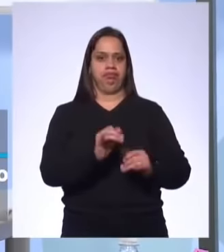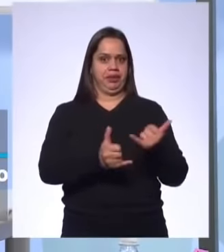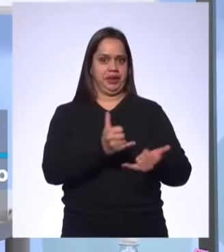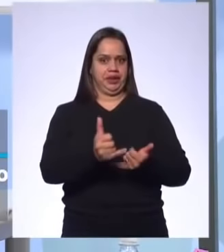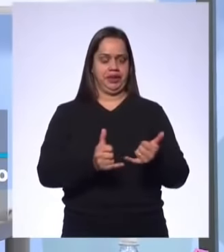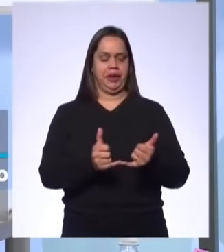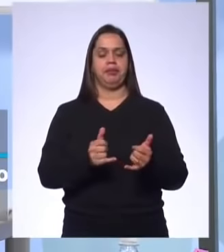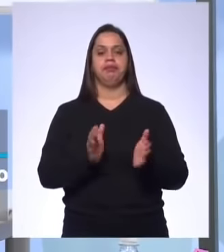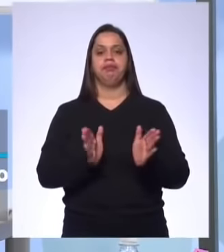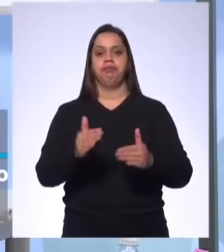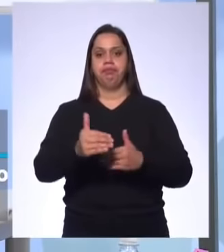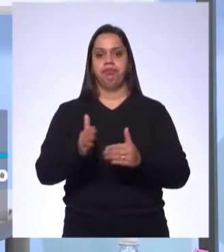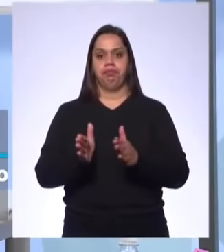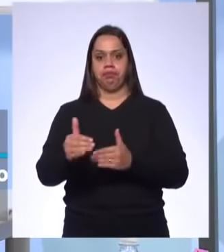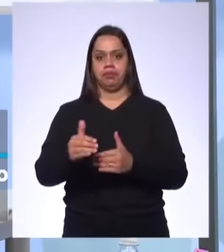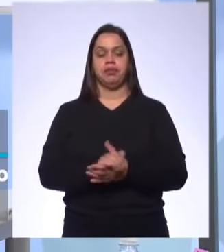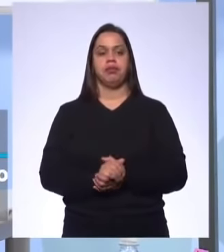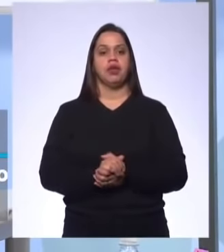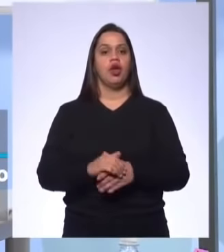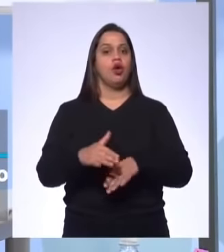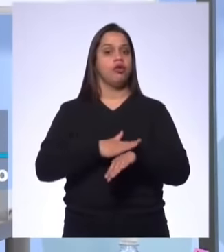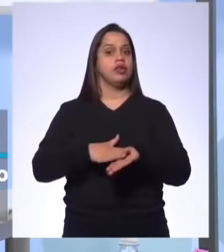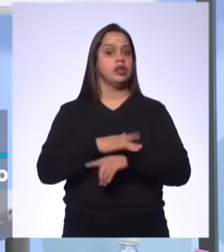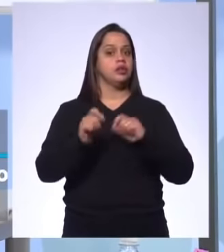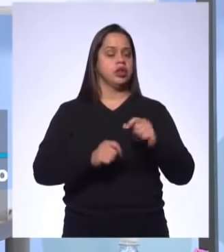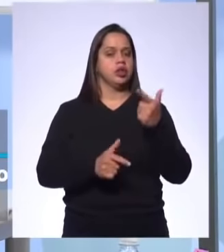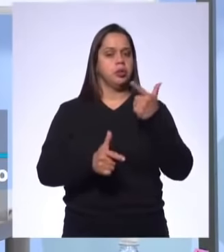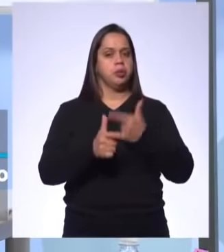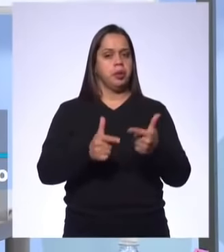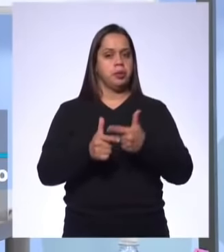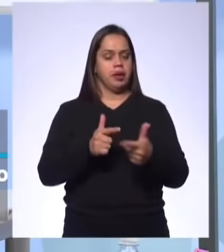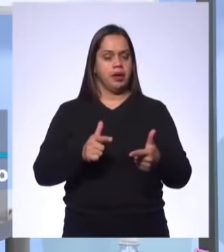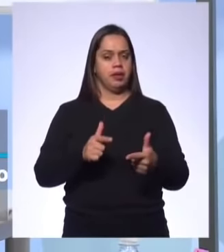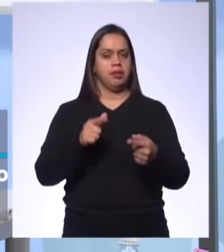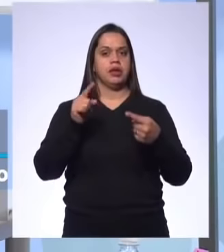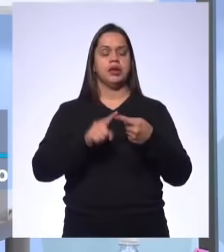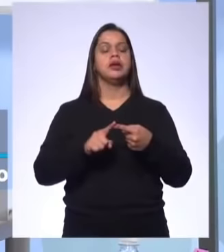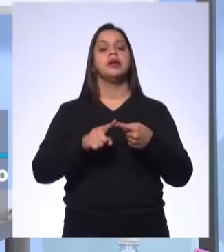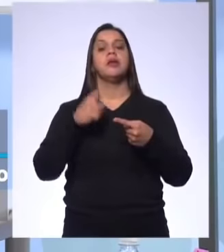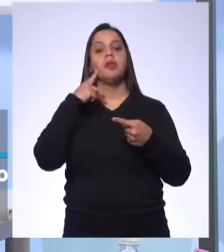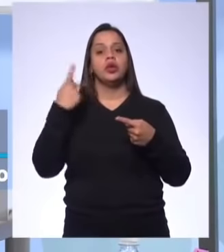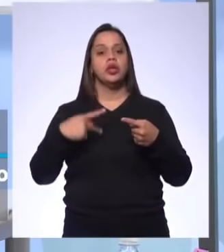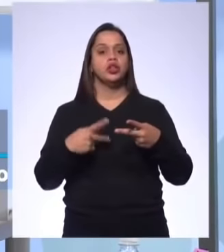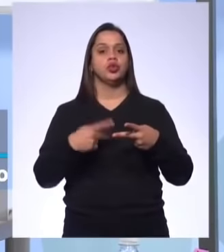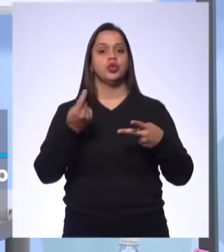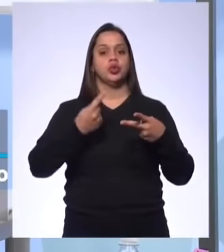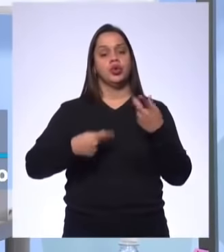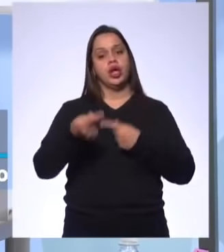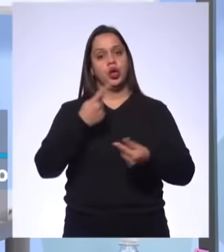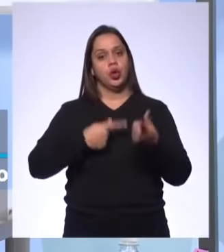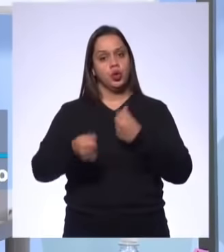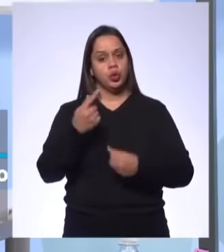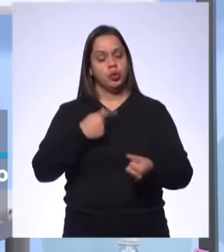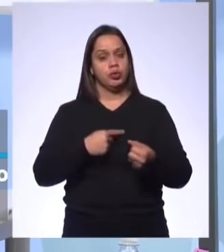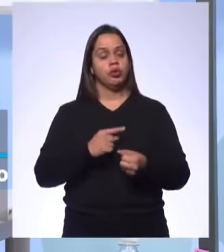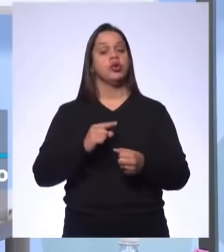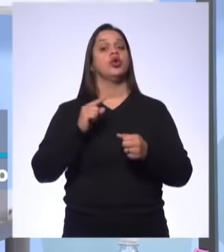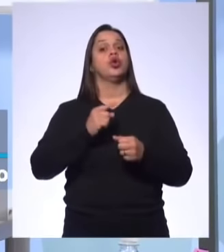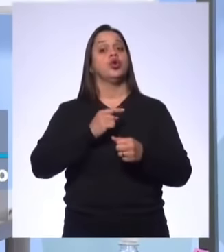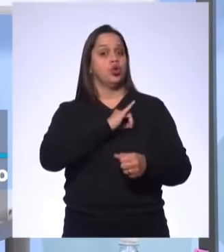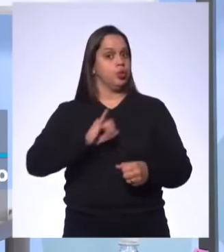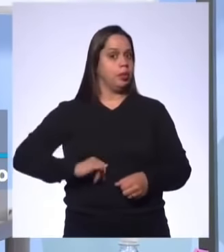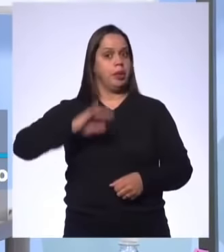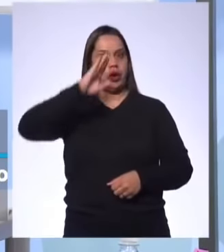nós conversamos sobre problemas políticos, econômicos, lá no Império Romano. Quais